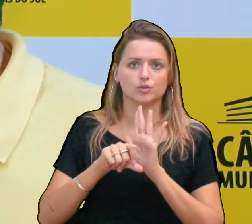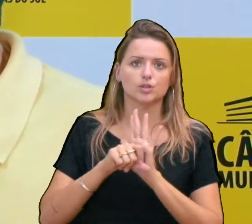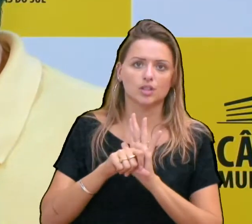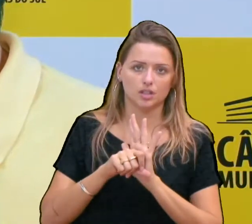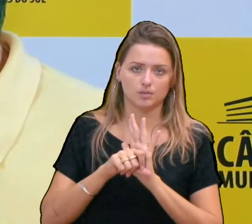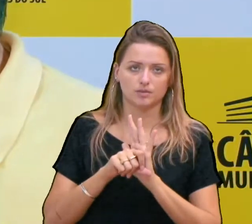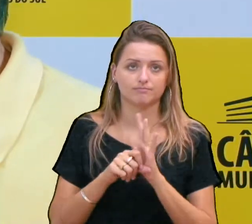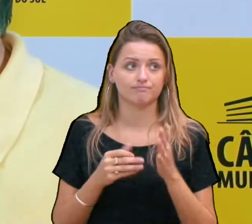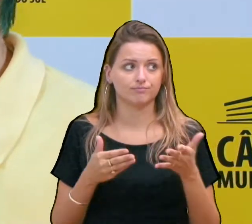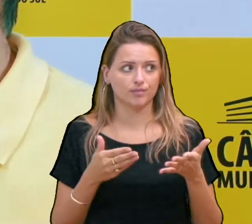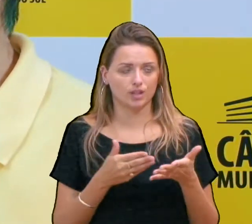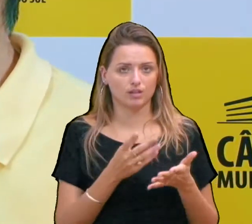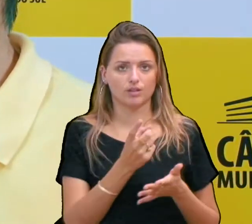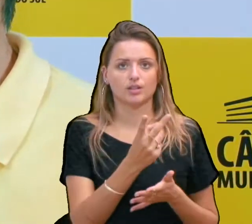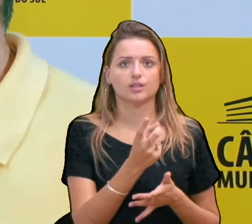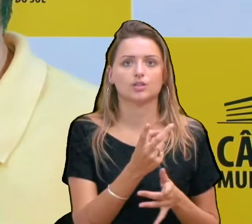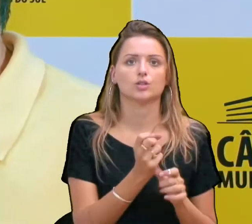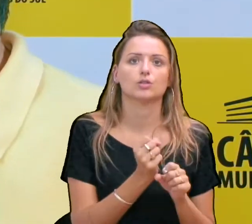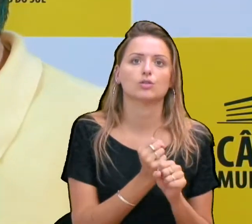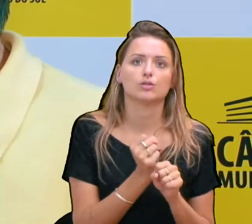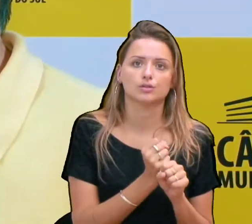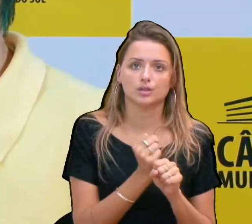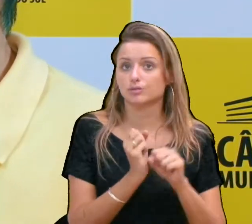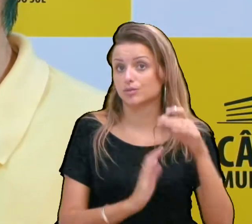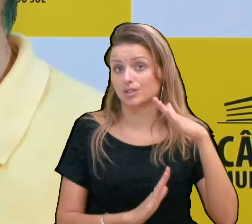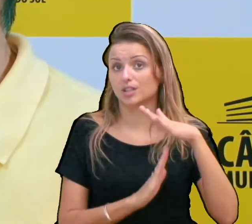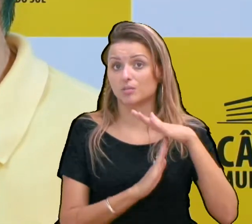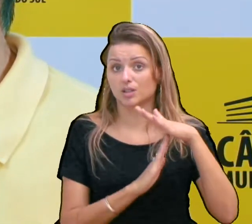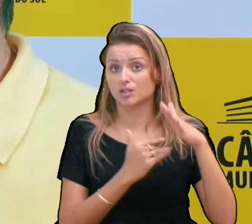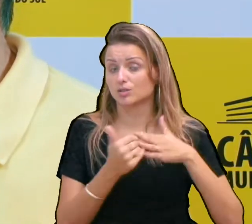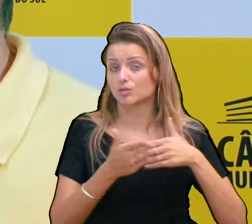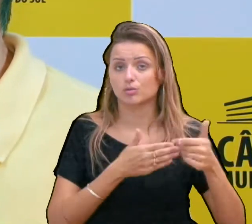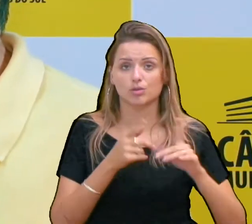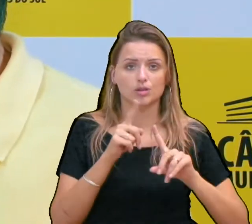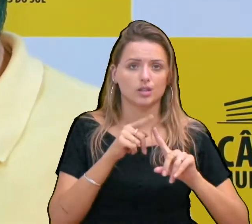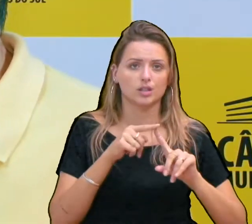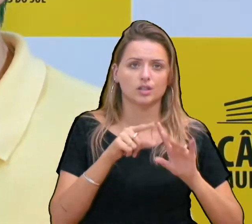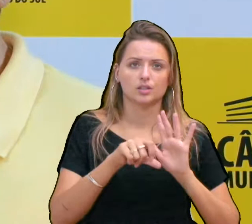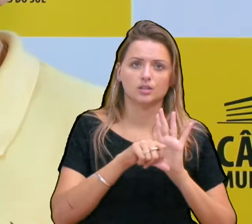Então, agora é 12 anos, qualquer tipo de crime,